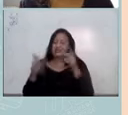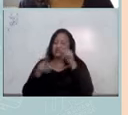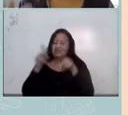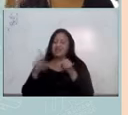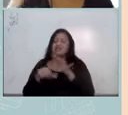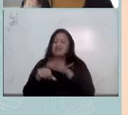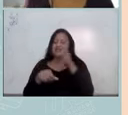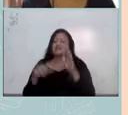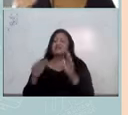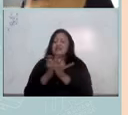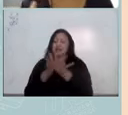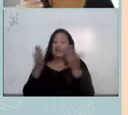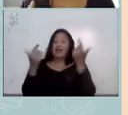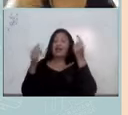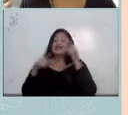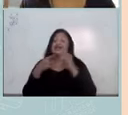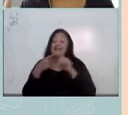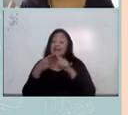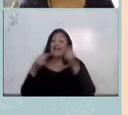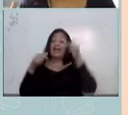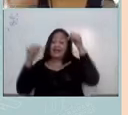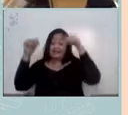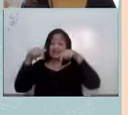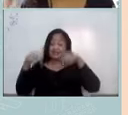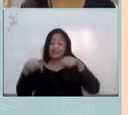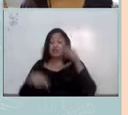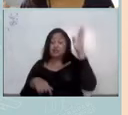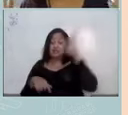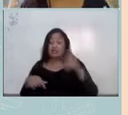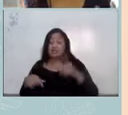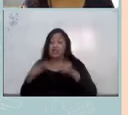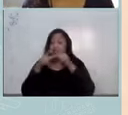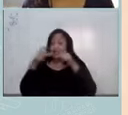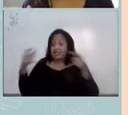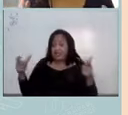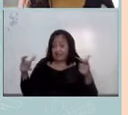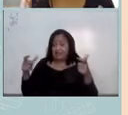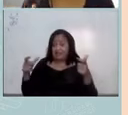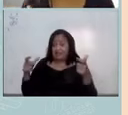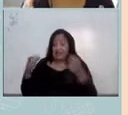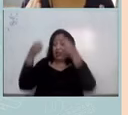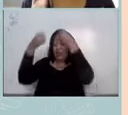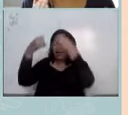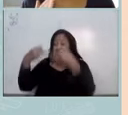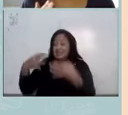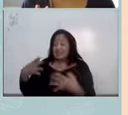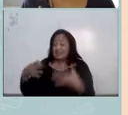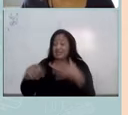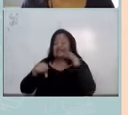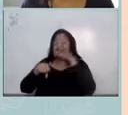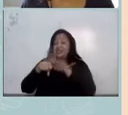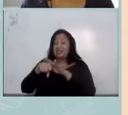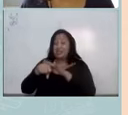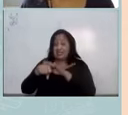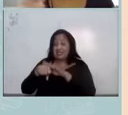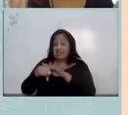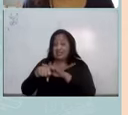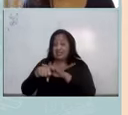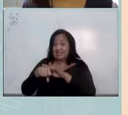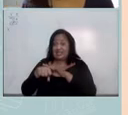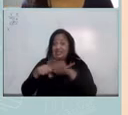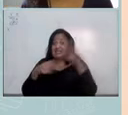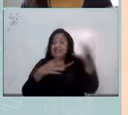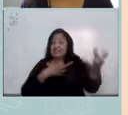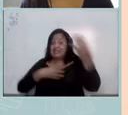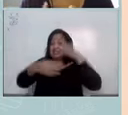Brasil também, a gente tem um aumento, né, um crescimento do número de casos das doenças crônicas não transmissíveis, né, que